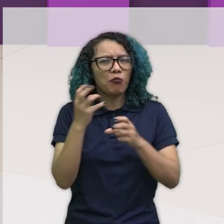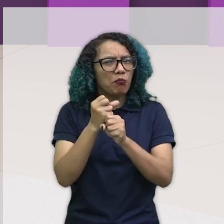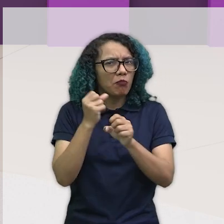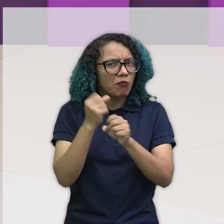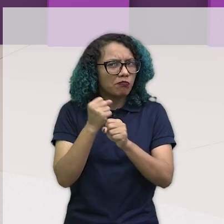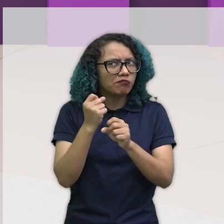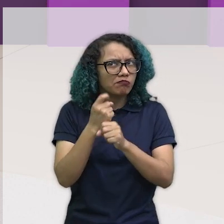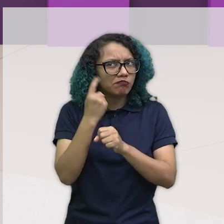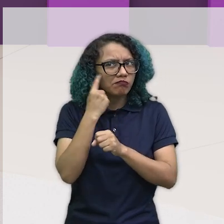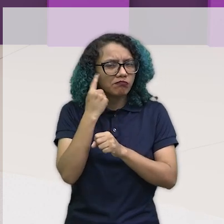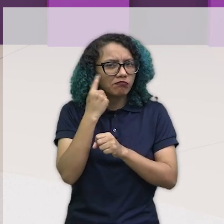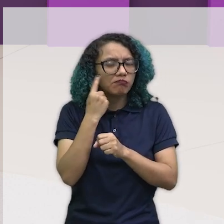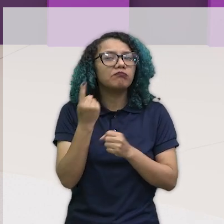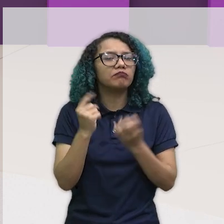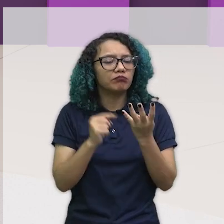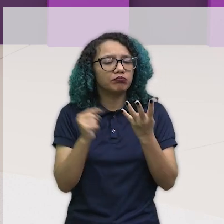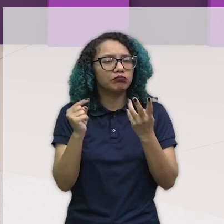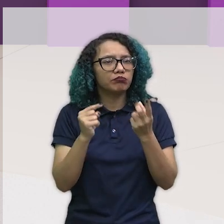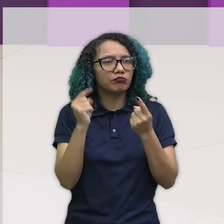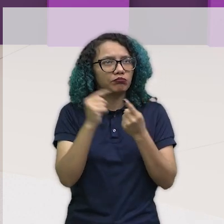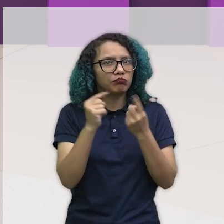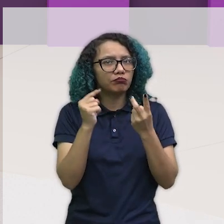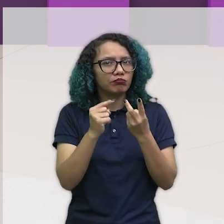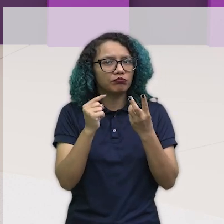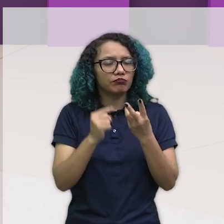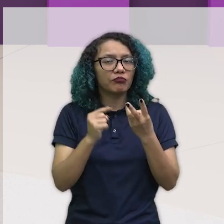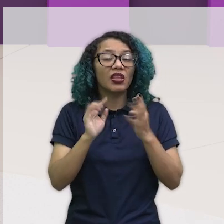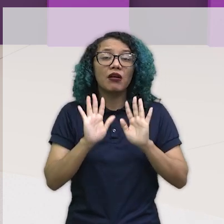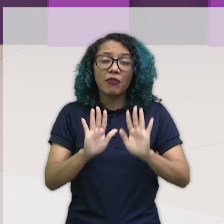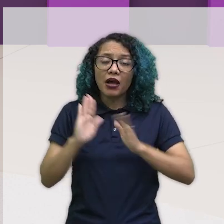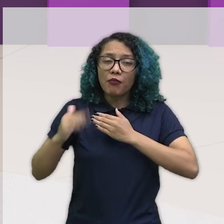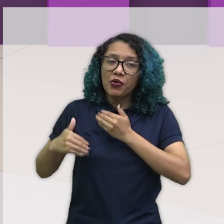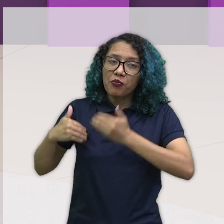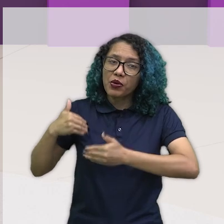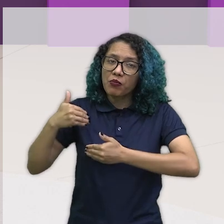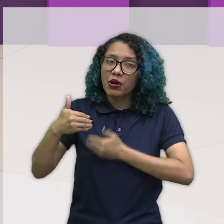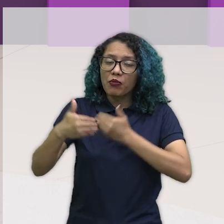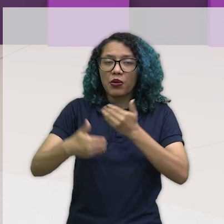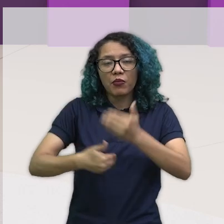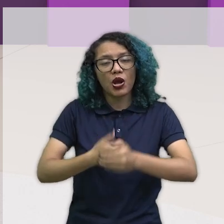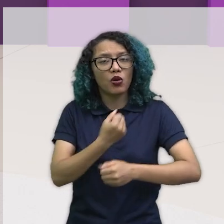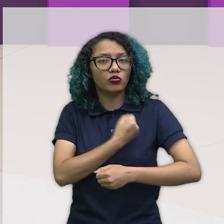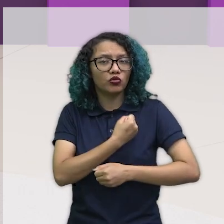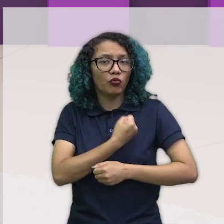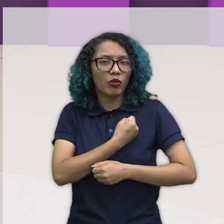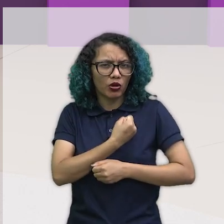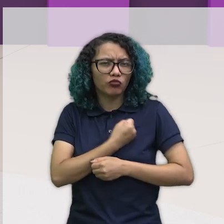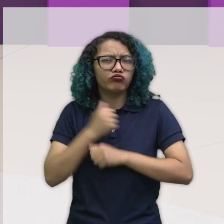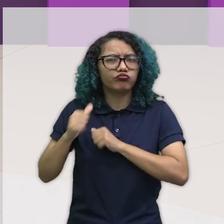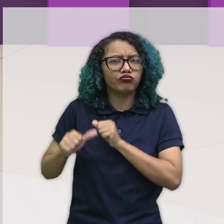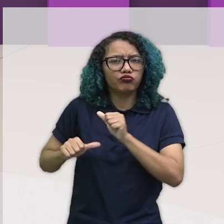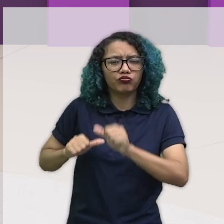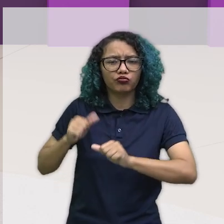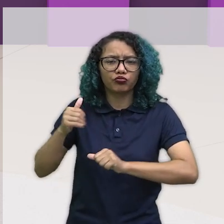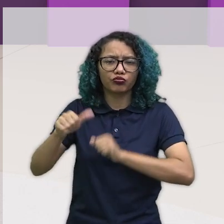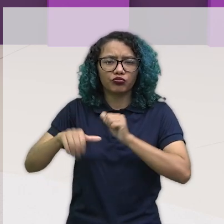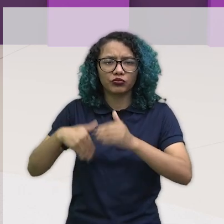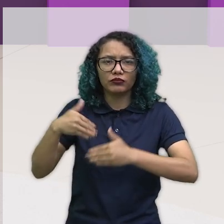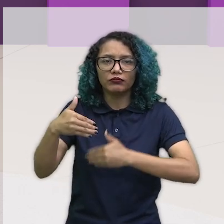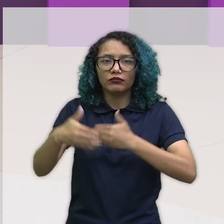ao longo da evolução, os números eles evoluíram, né, para a contagem que a gente utiliza